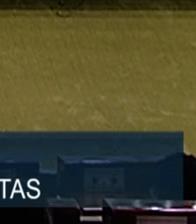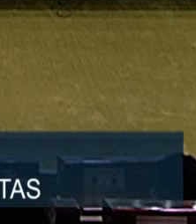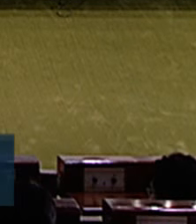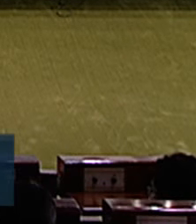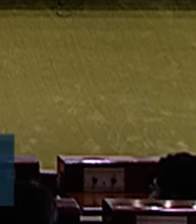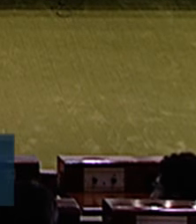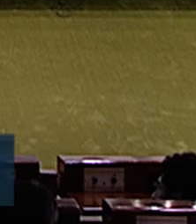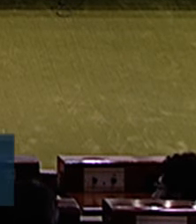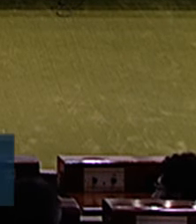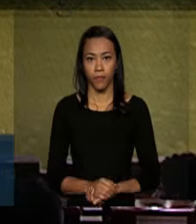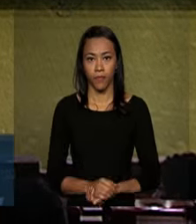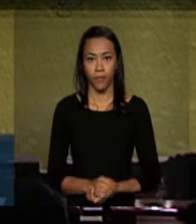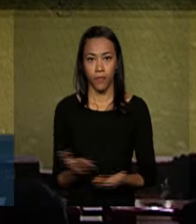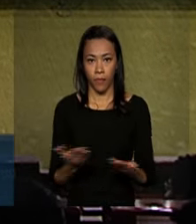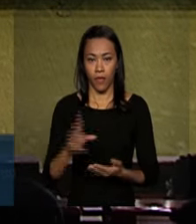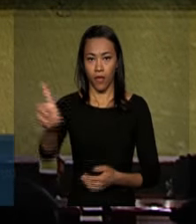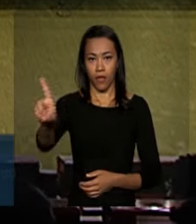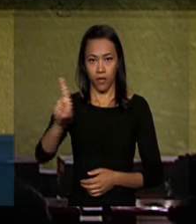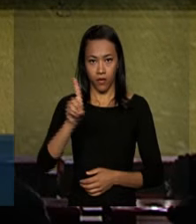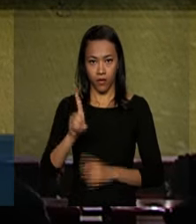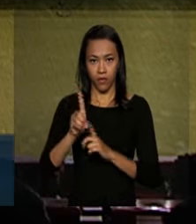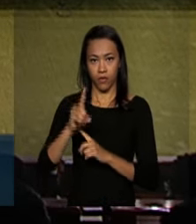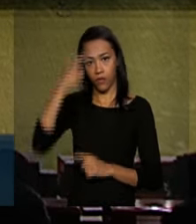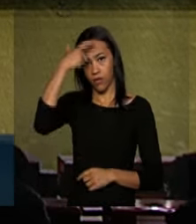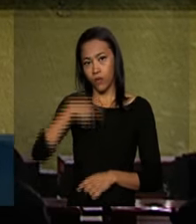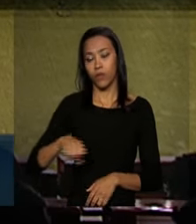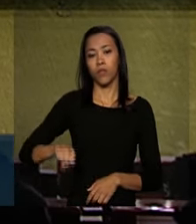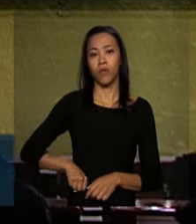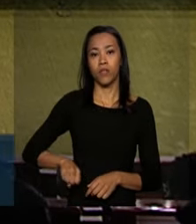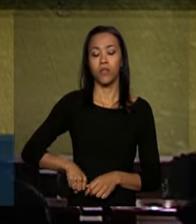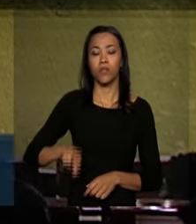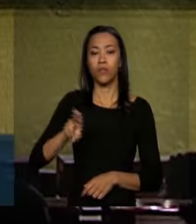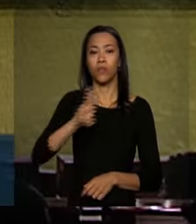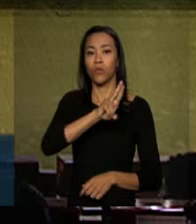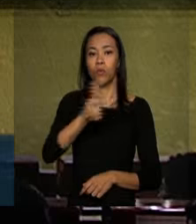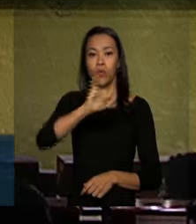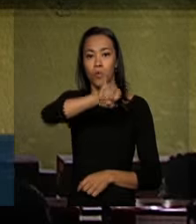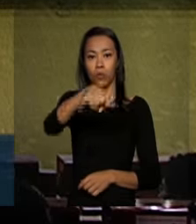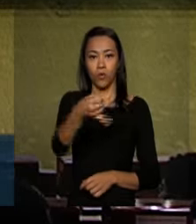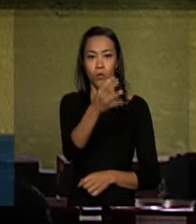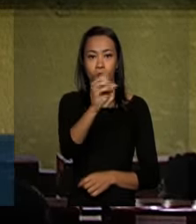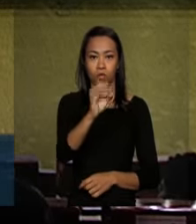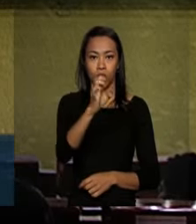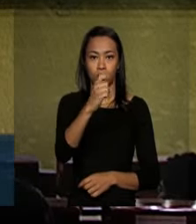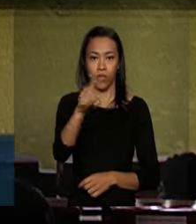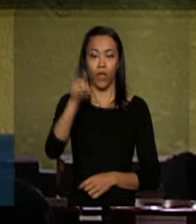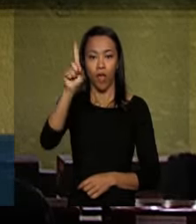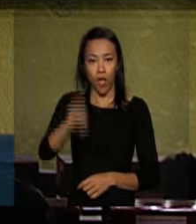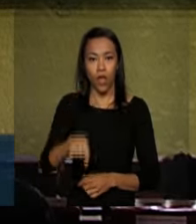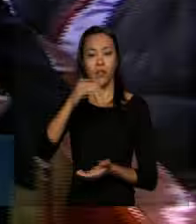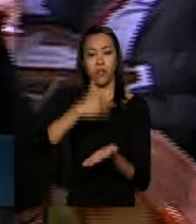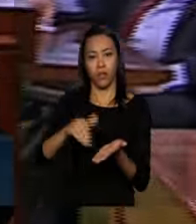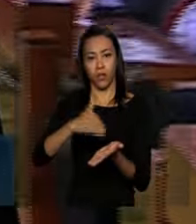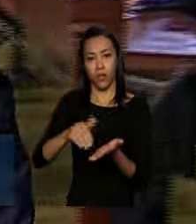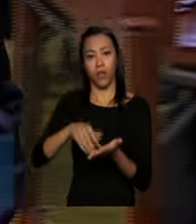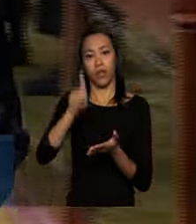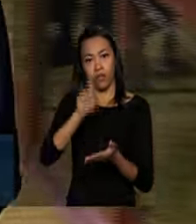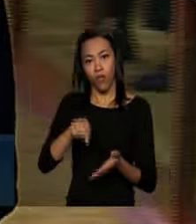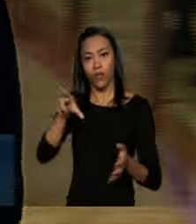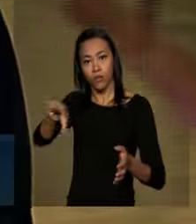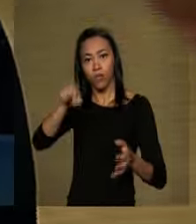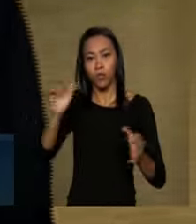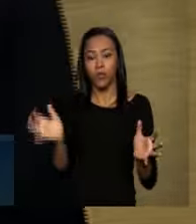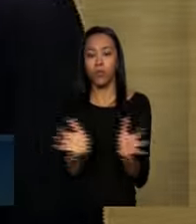Fará uso da palavra o embaixador José Alfredo Graça Lima, subsecretário-geral político 2 e paraninfo da turma Paulo Kohl.